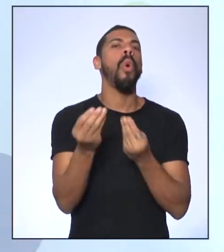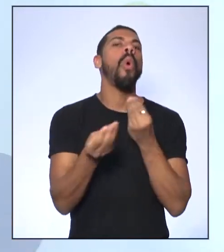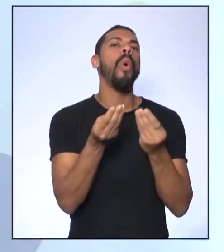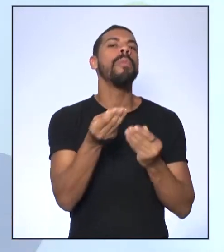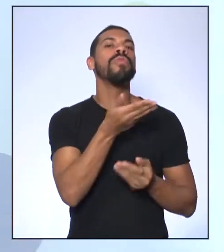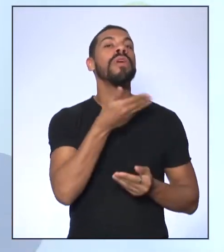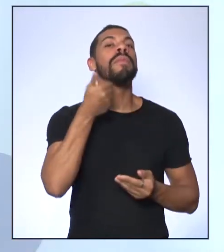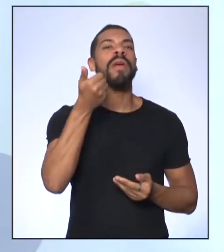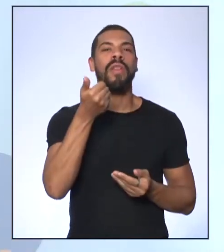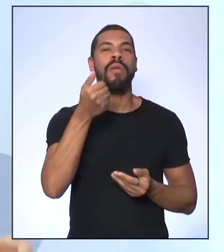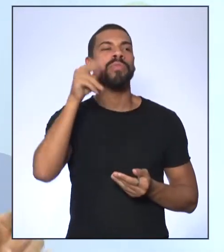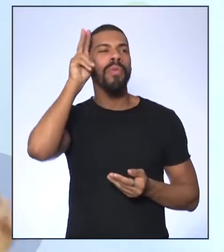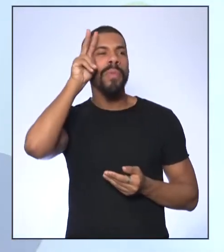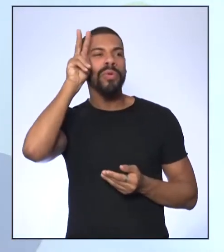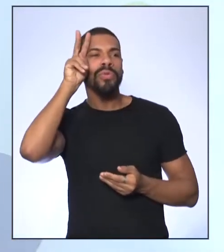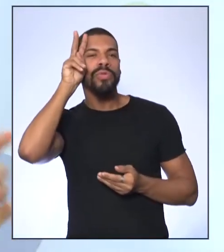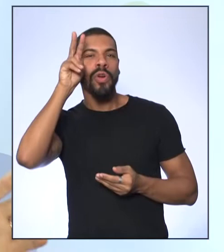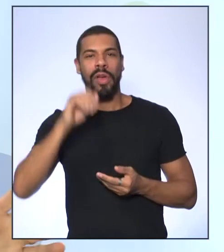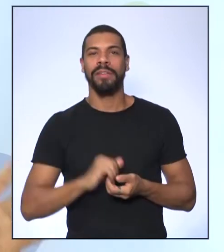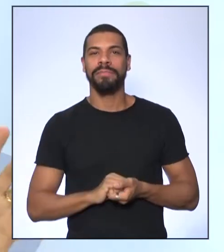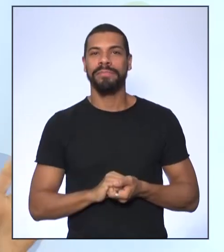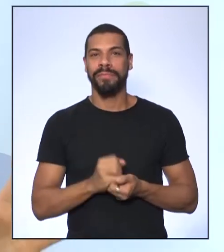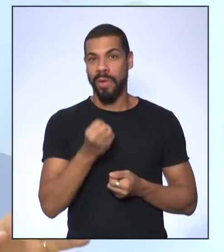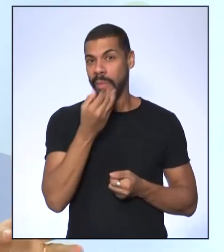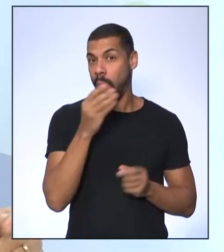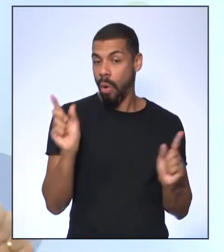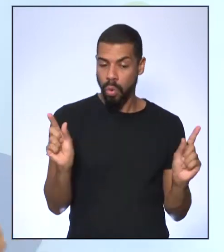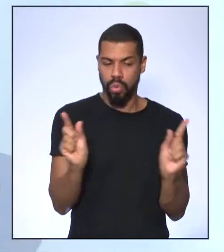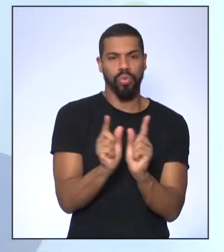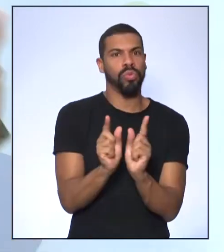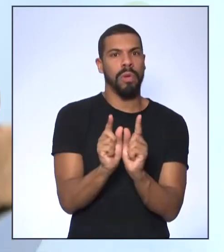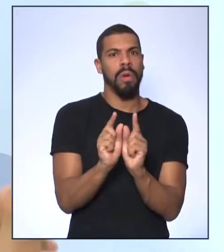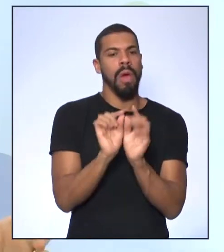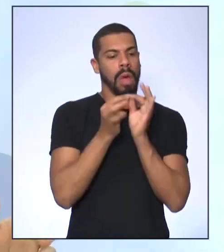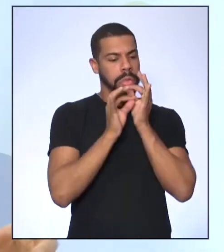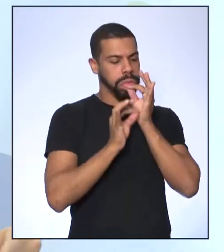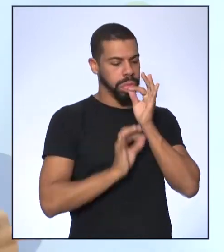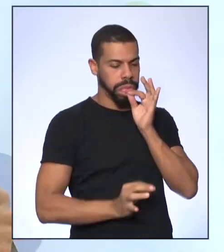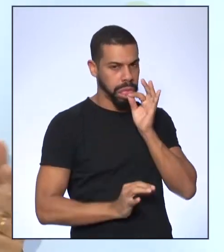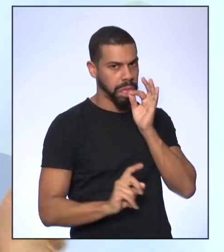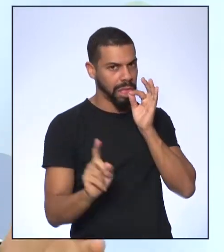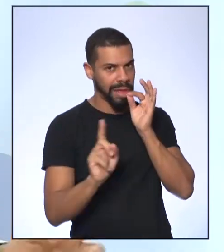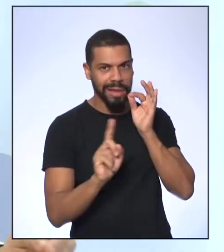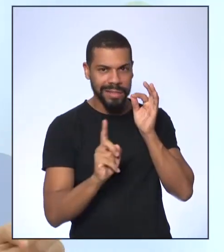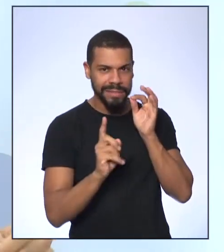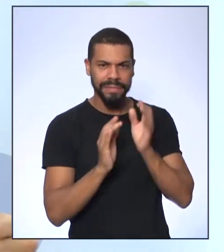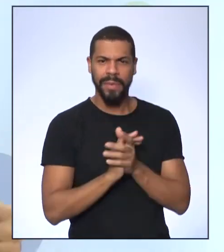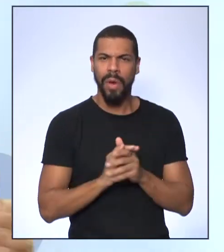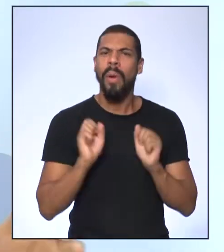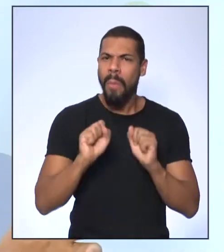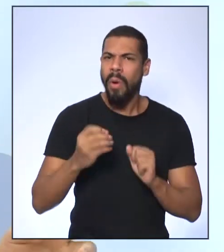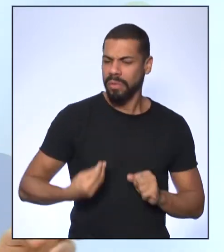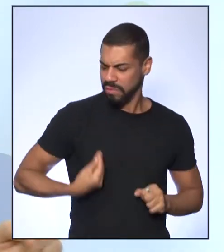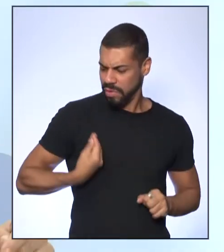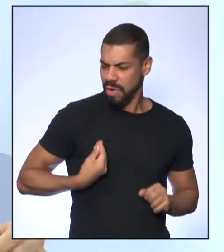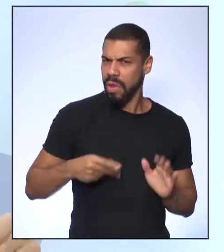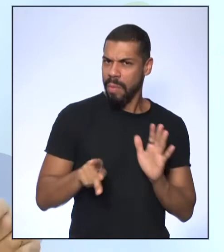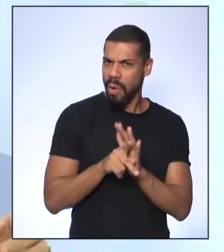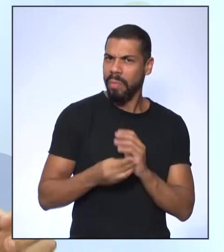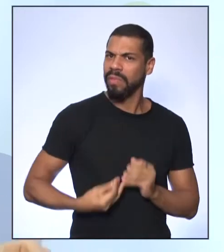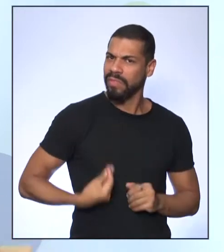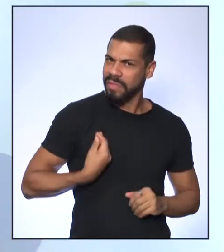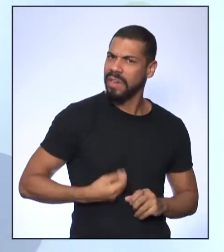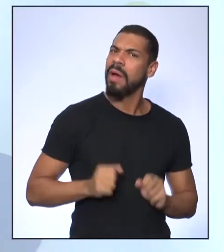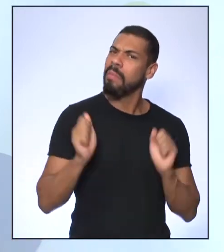tal eu contar uma história curta? Tem que ser uma história breve, não pode ser longa. Para alguém. posso contar a história da minha vida, fazer uma narrativa, e aí